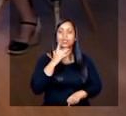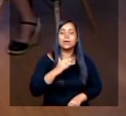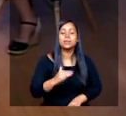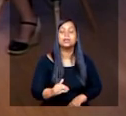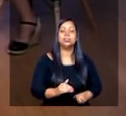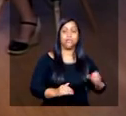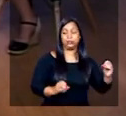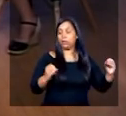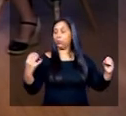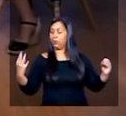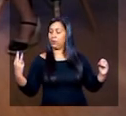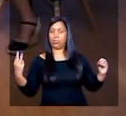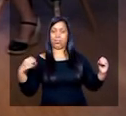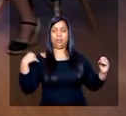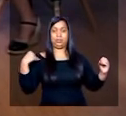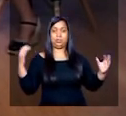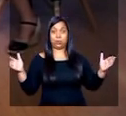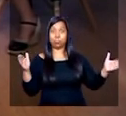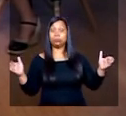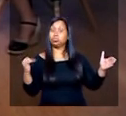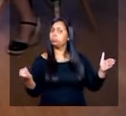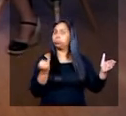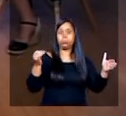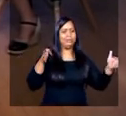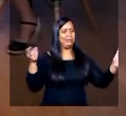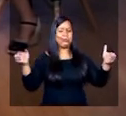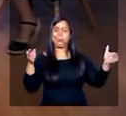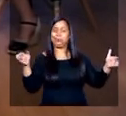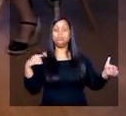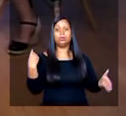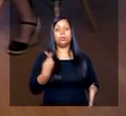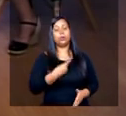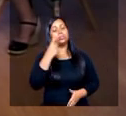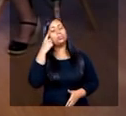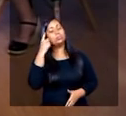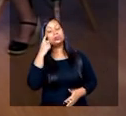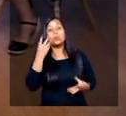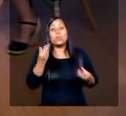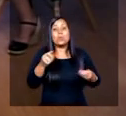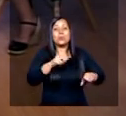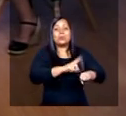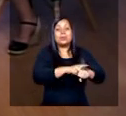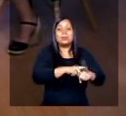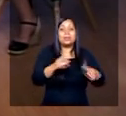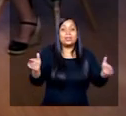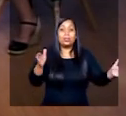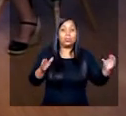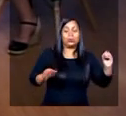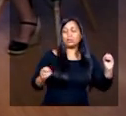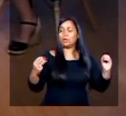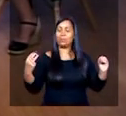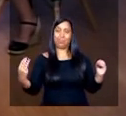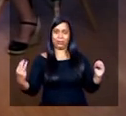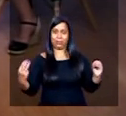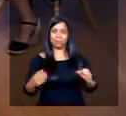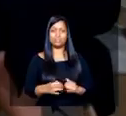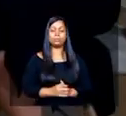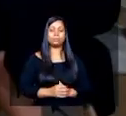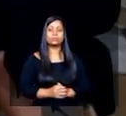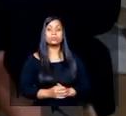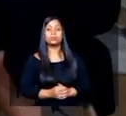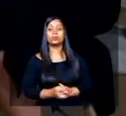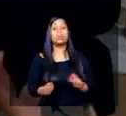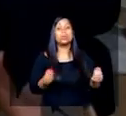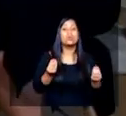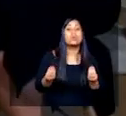de 0 a 3 anos. Então, por isso que a gente pensou muito, né, Cláudia, sobre esse tempo de 0 a 3 anos. Sim. Né? E como é que